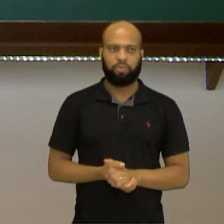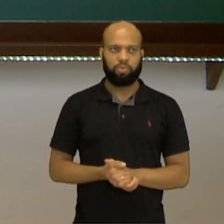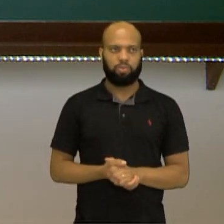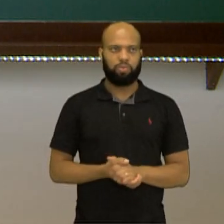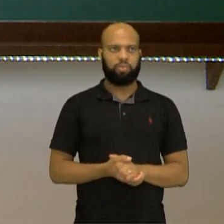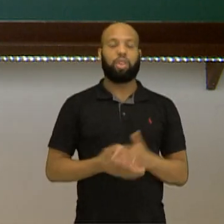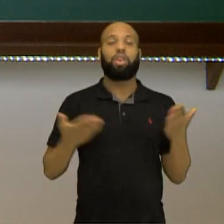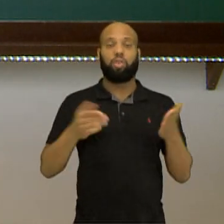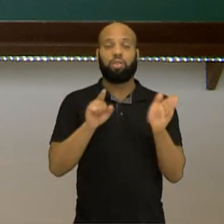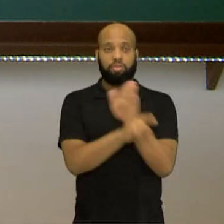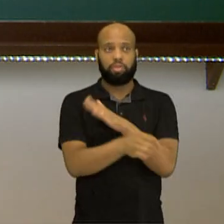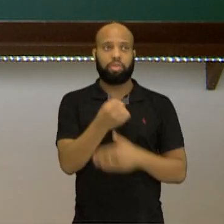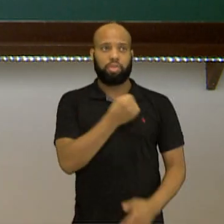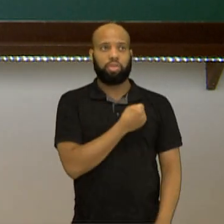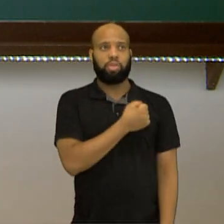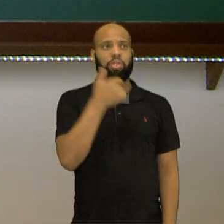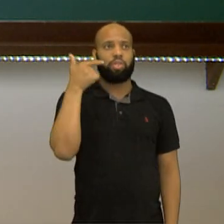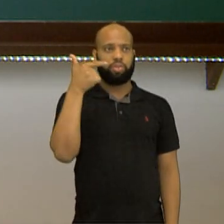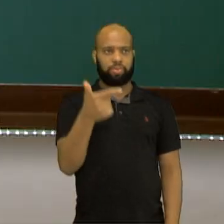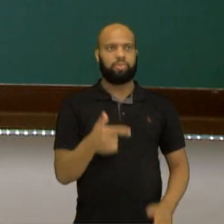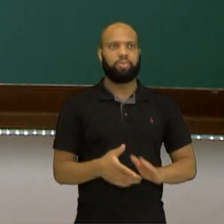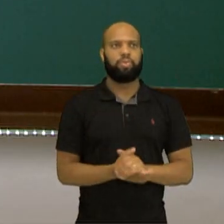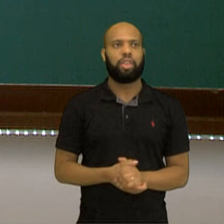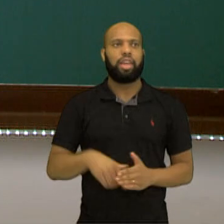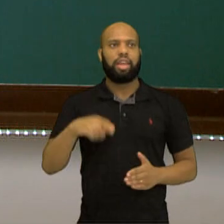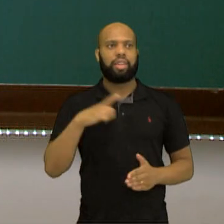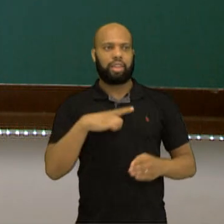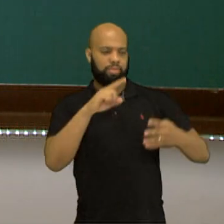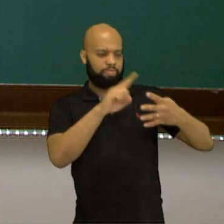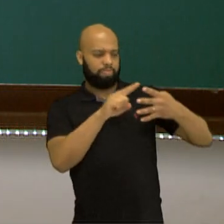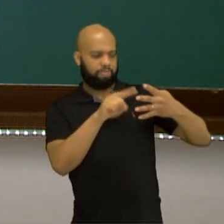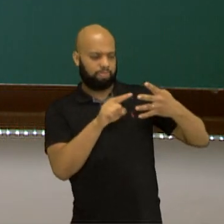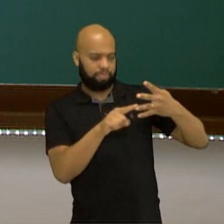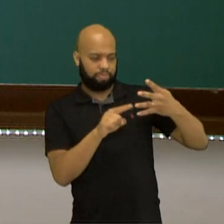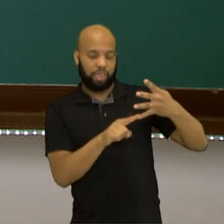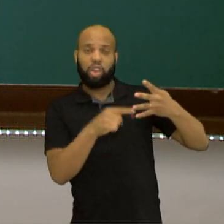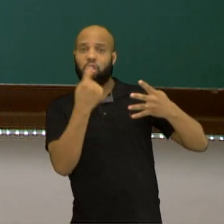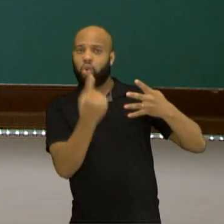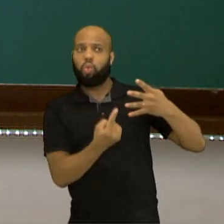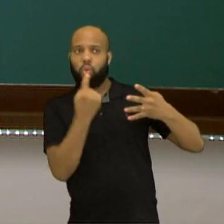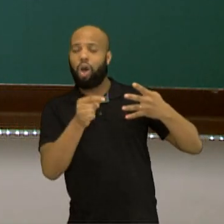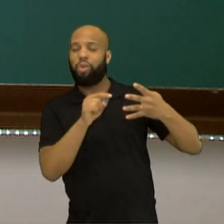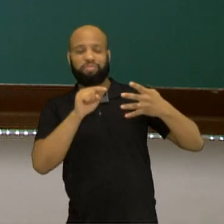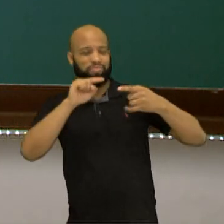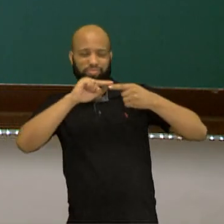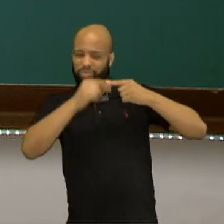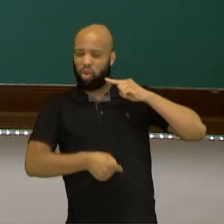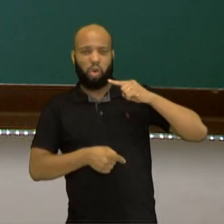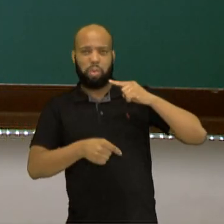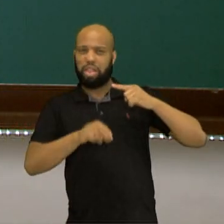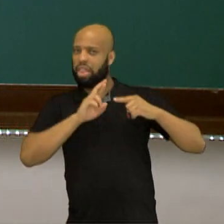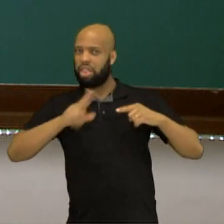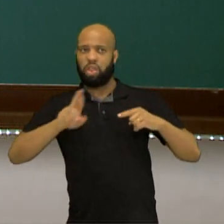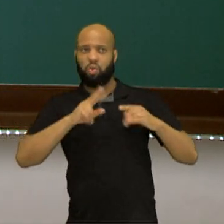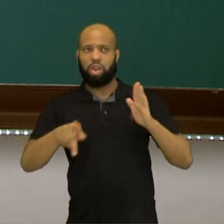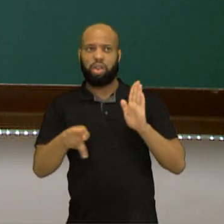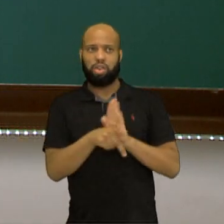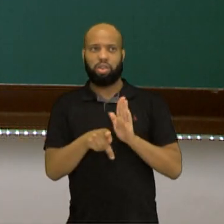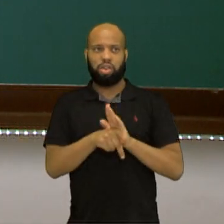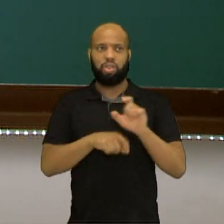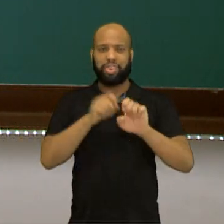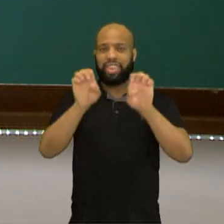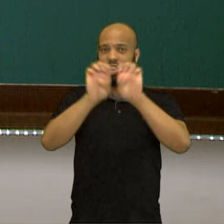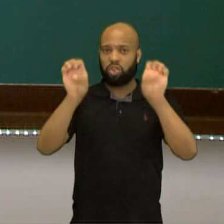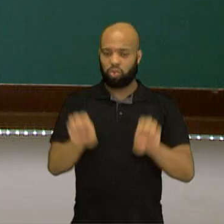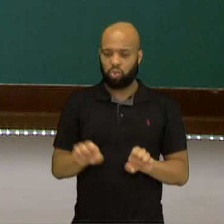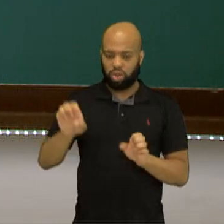também. E a gente tem o segundo exercício. Quais das opções abaixo não correspondem à